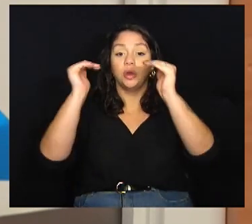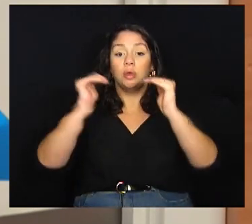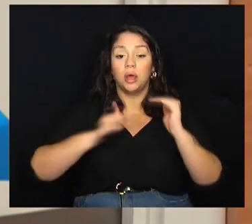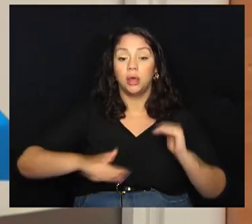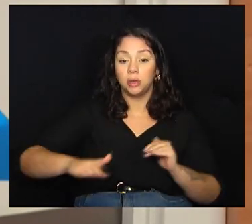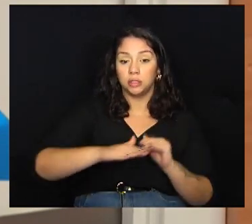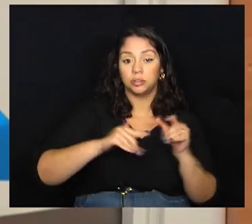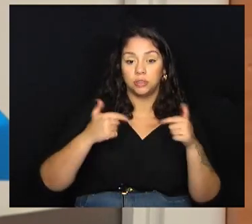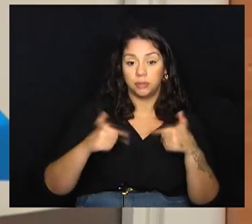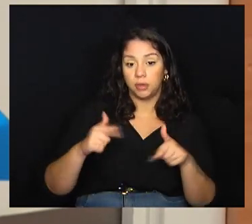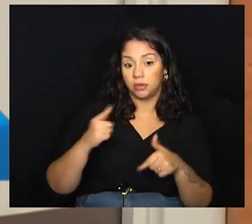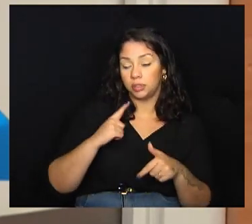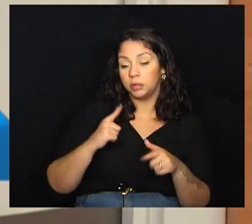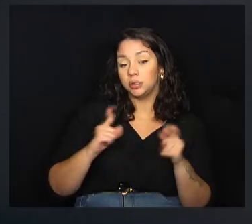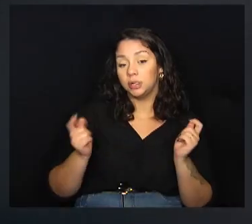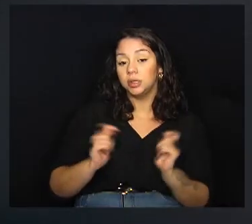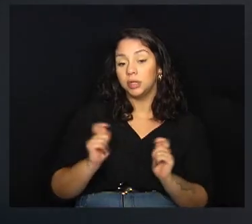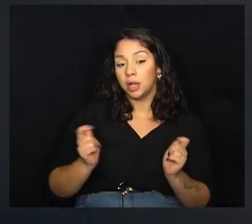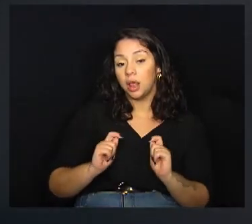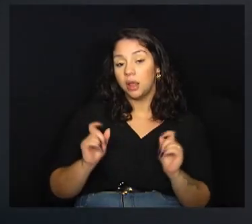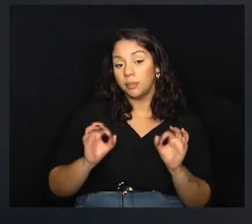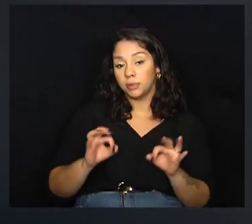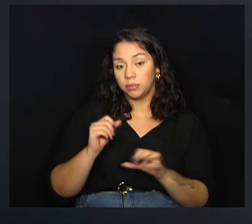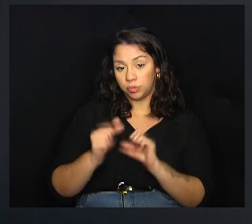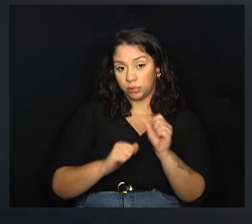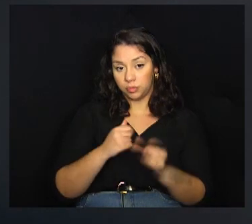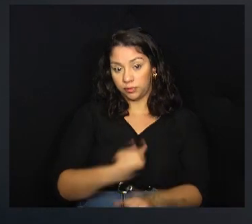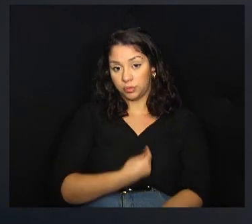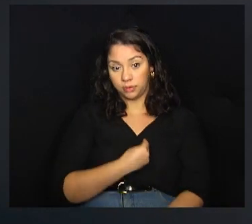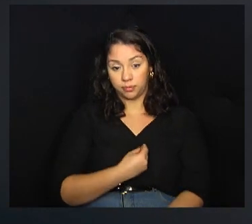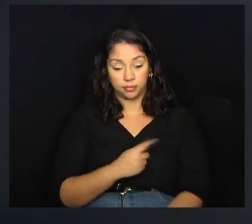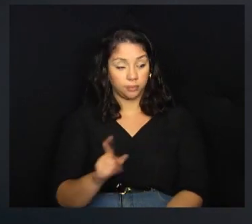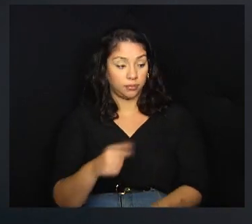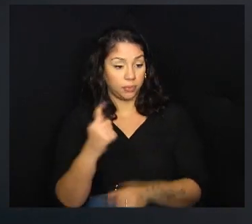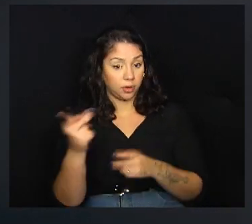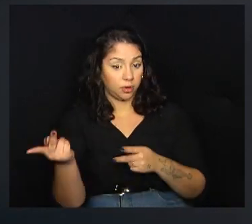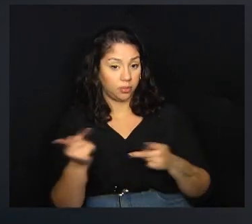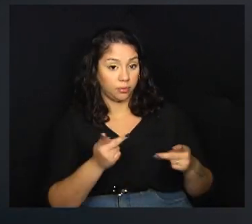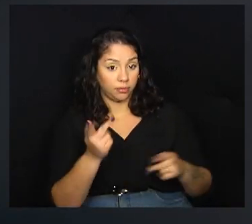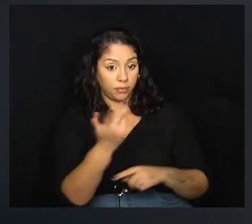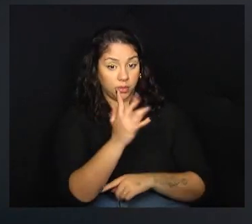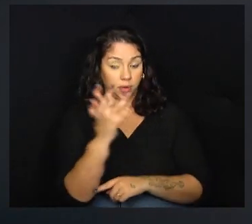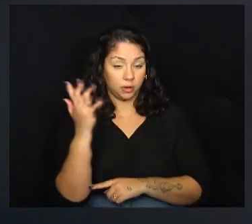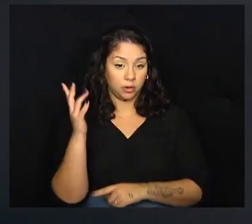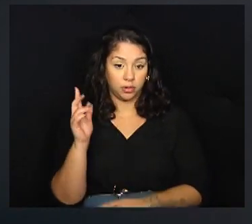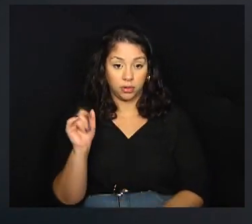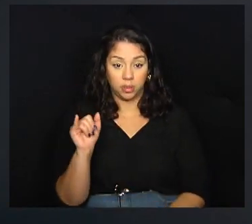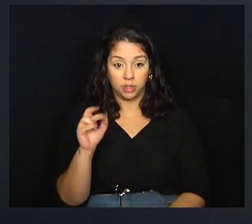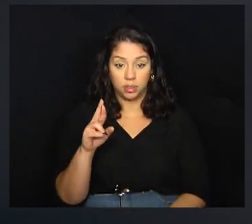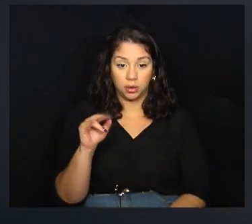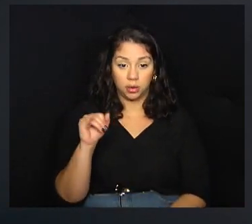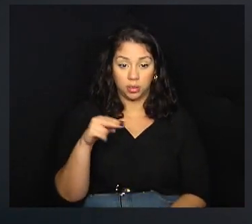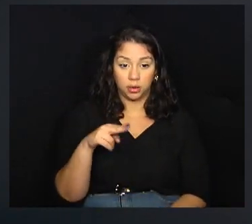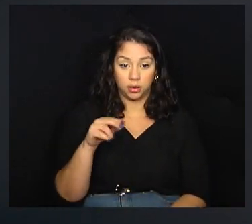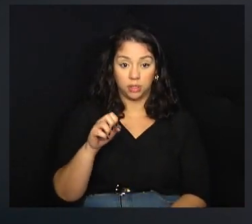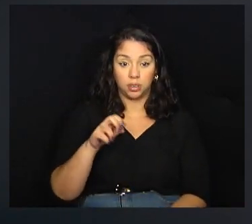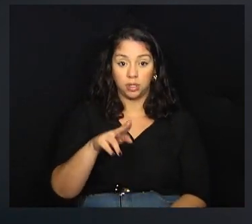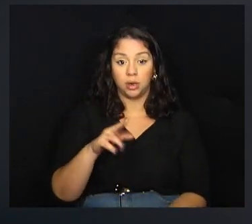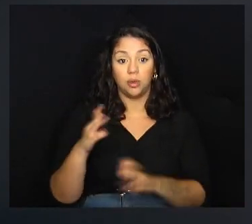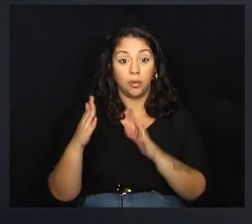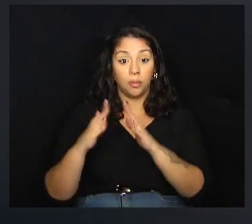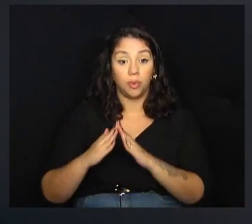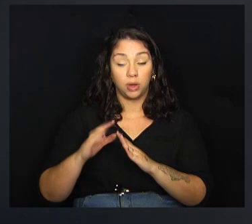que pode, de fato, transformar a sua vida. Um dos convidados, o ambientalista Irineu Ramos, morador do Campo